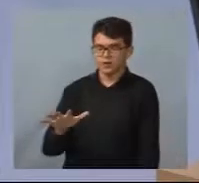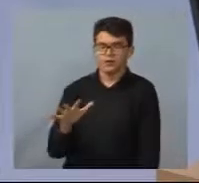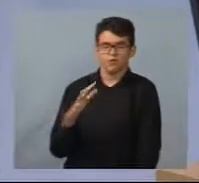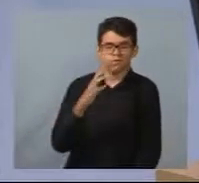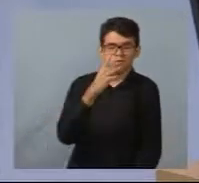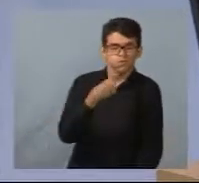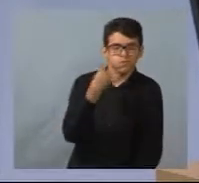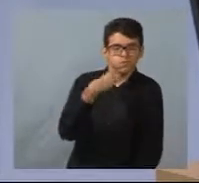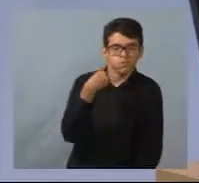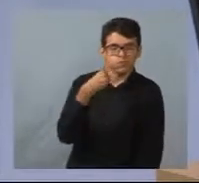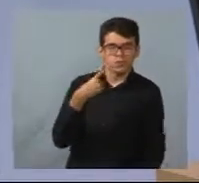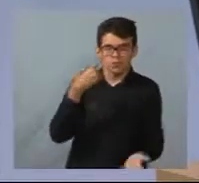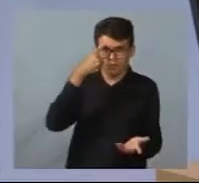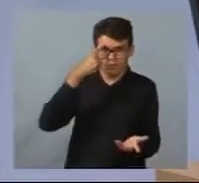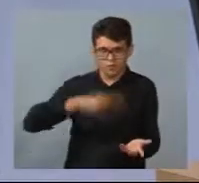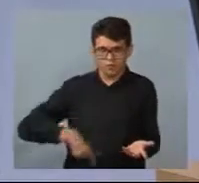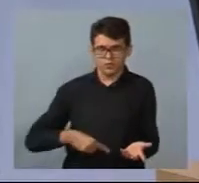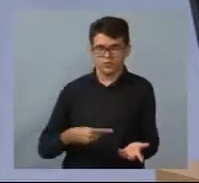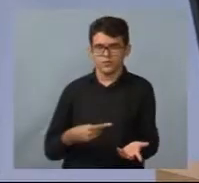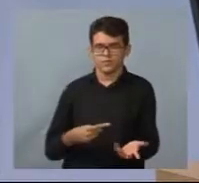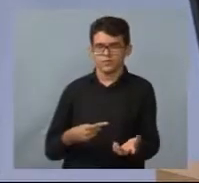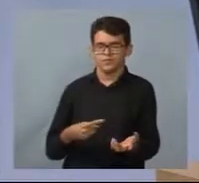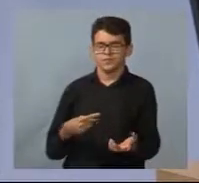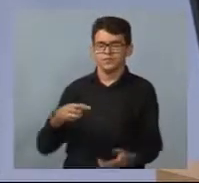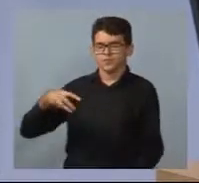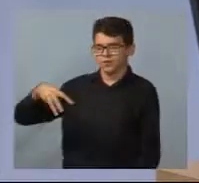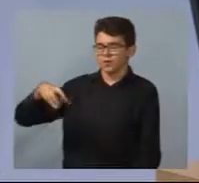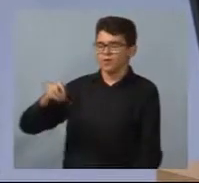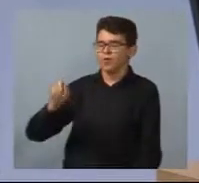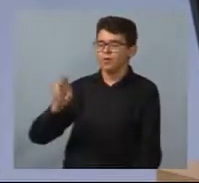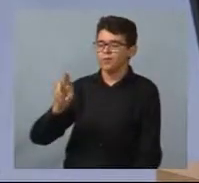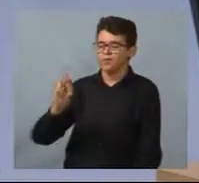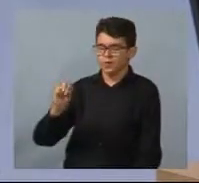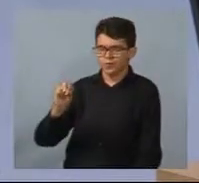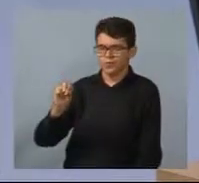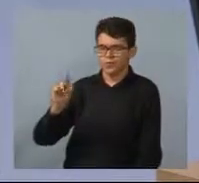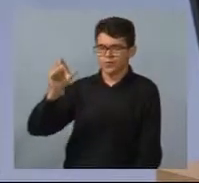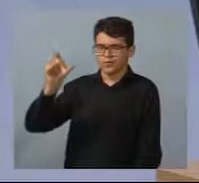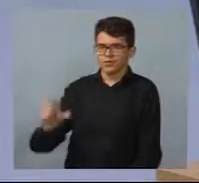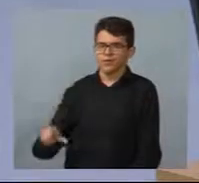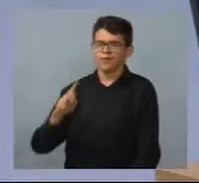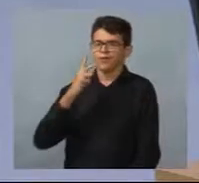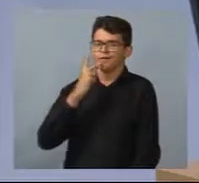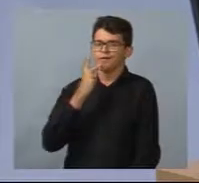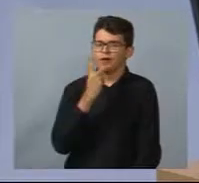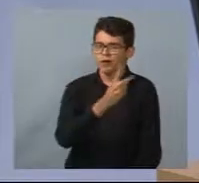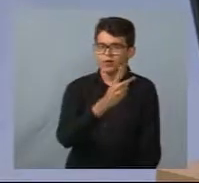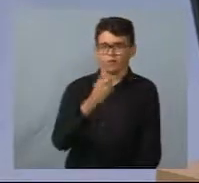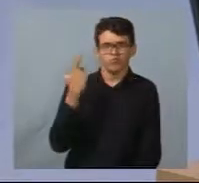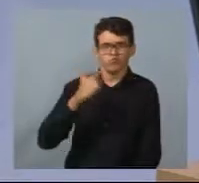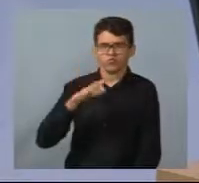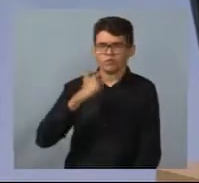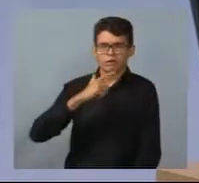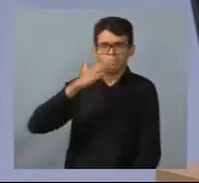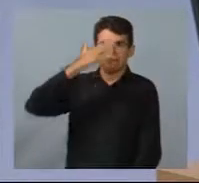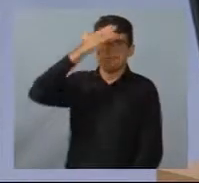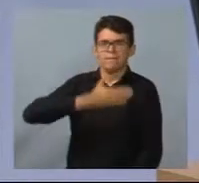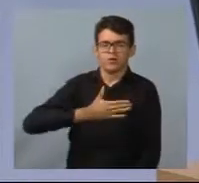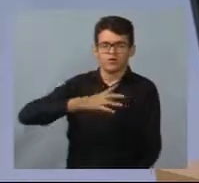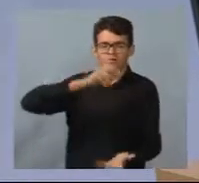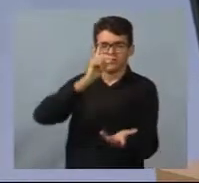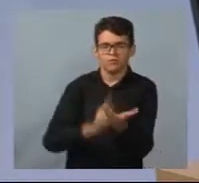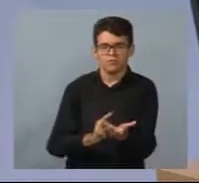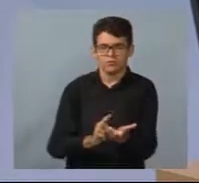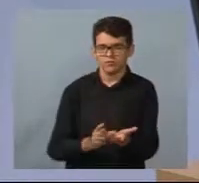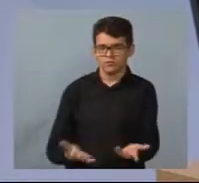Moro, na sentença, diz que não há prova do pagamento de propina ao Lula, diz lá expressamente,